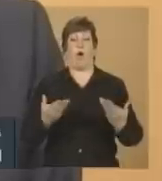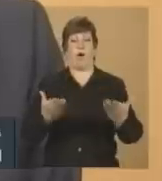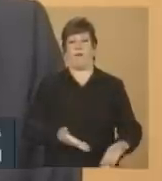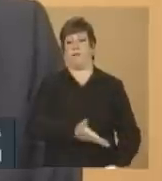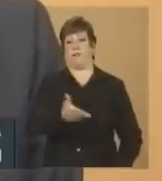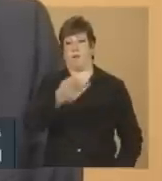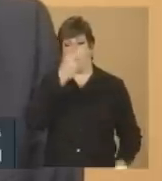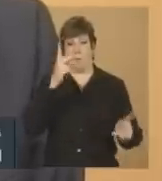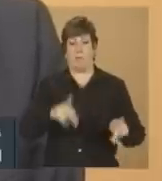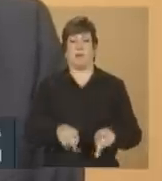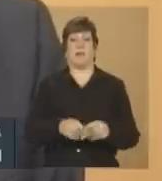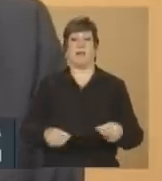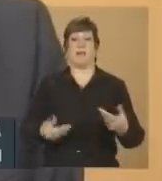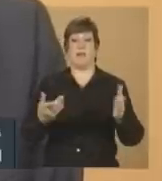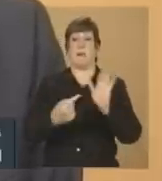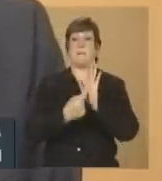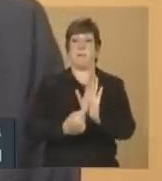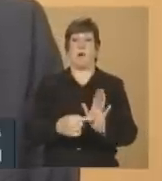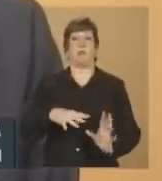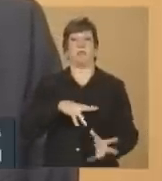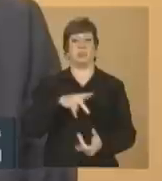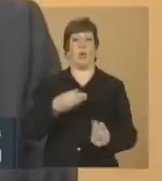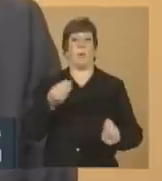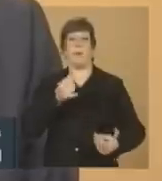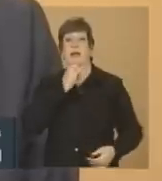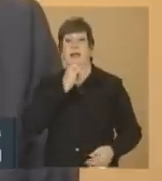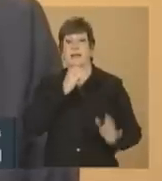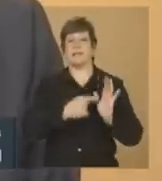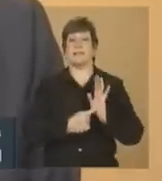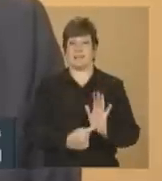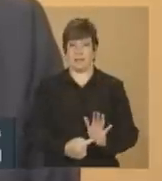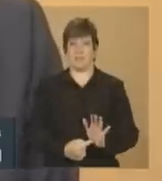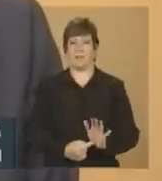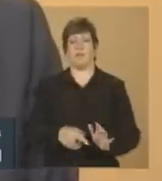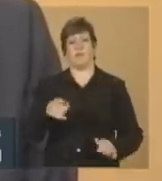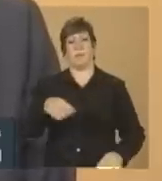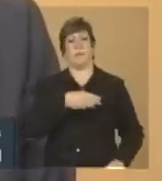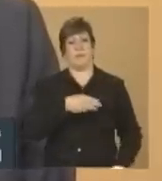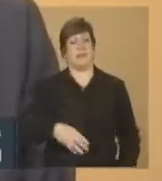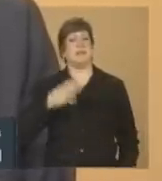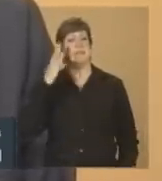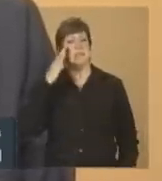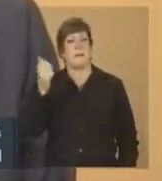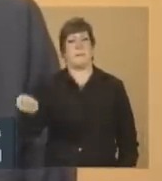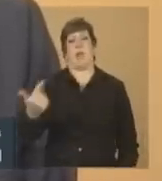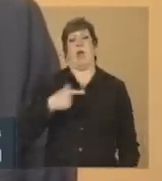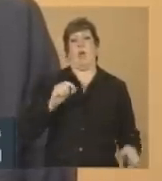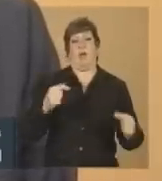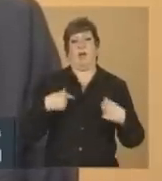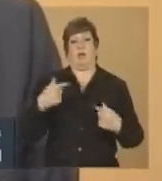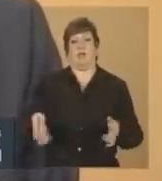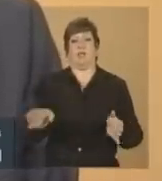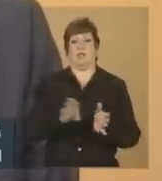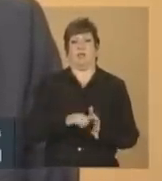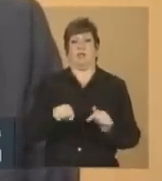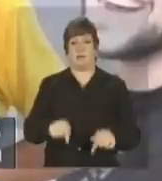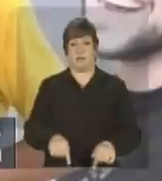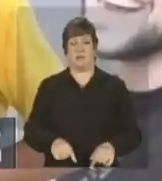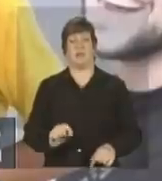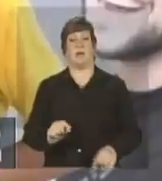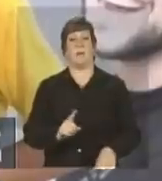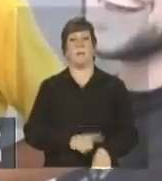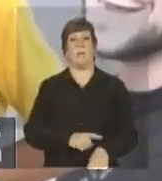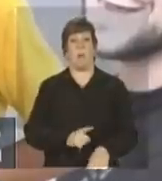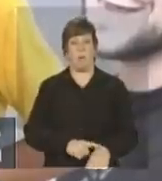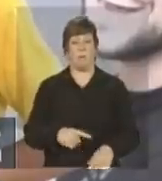e oferece ao mundo como exemplo. Não foram poucos, ministro, o senhor conhece, melhor do que eu, chegou antes que eu nessa história, os momentos